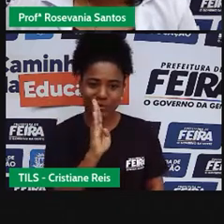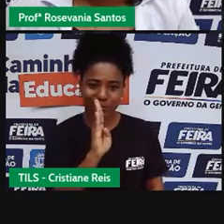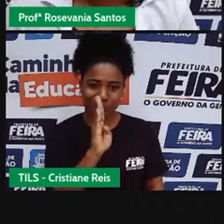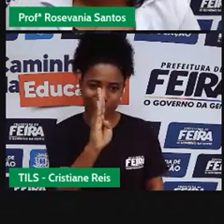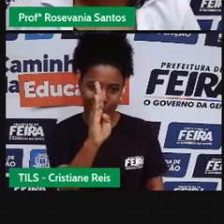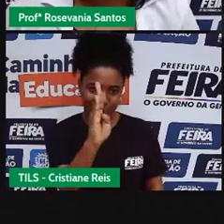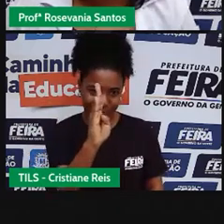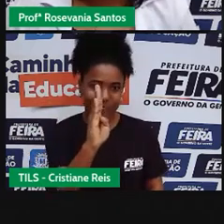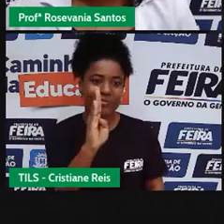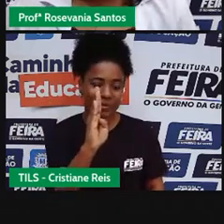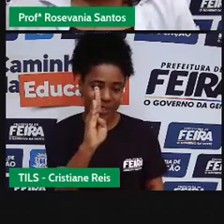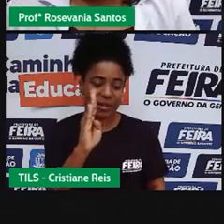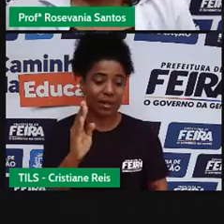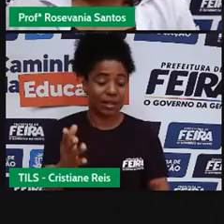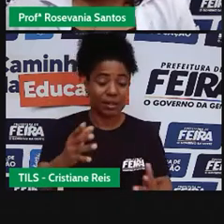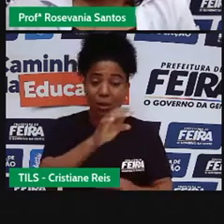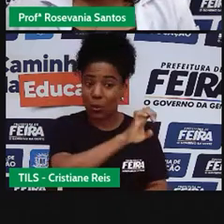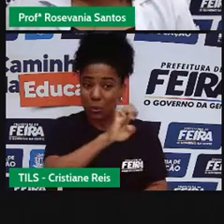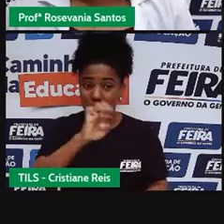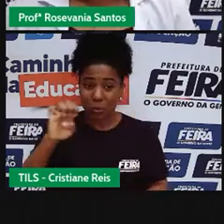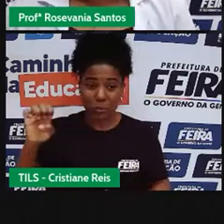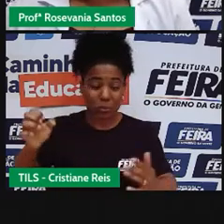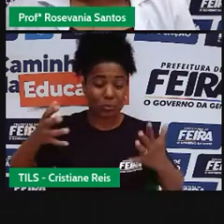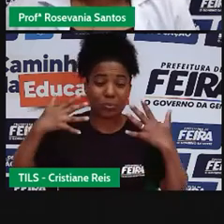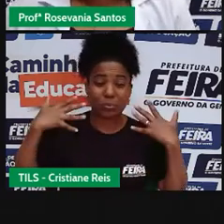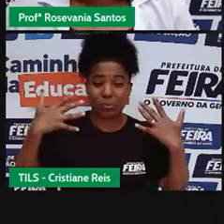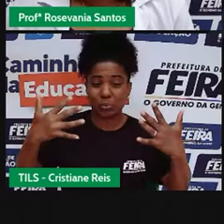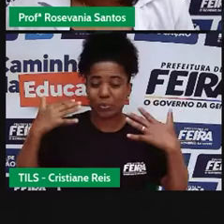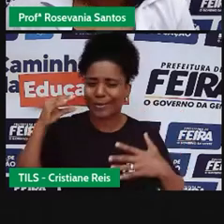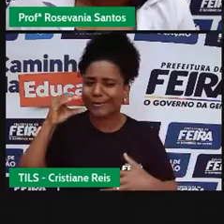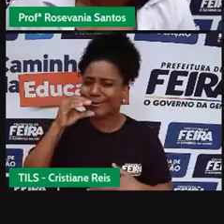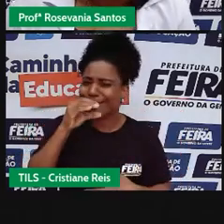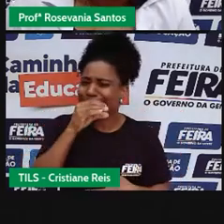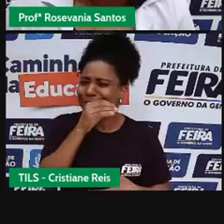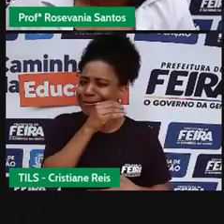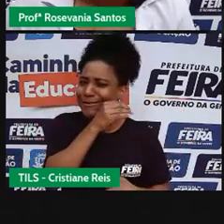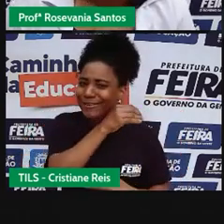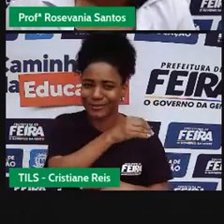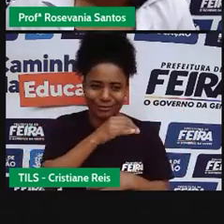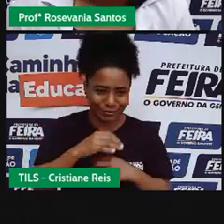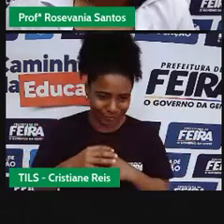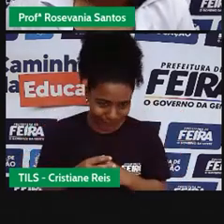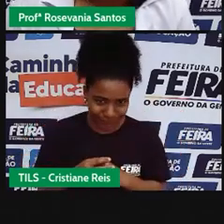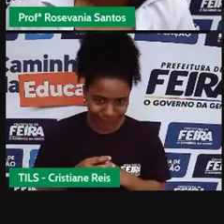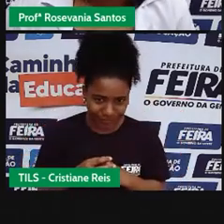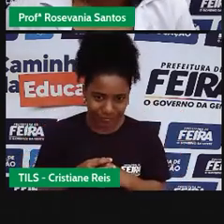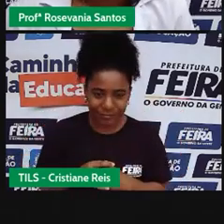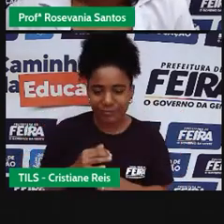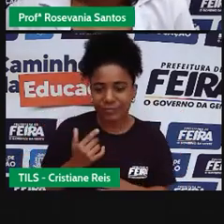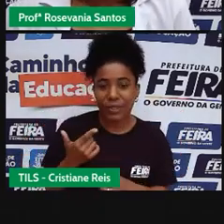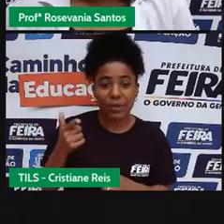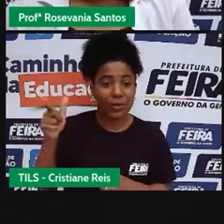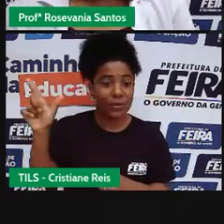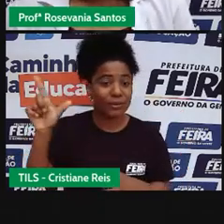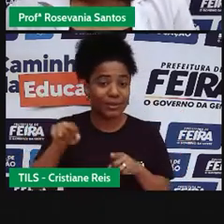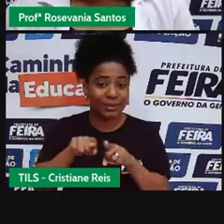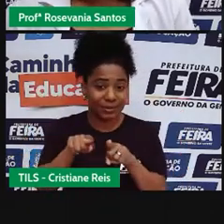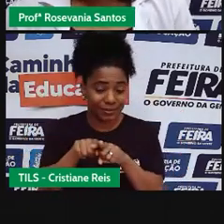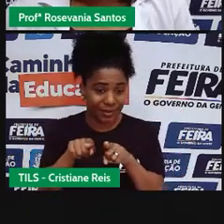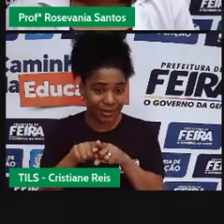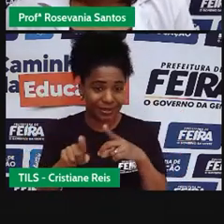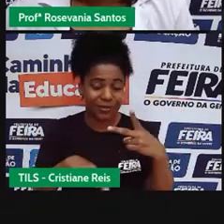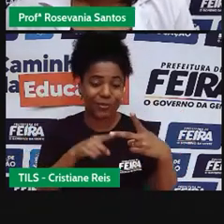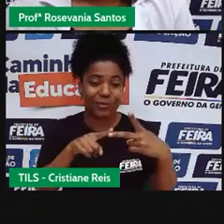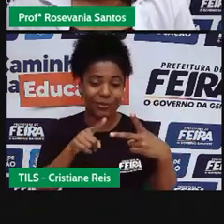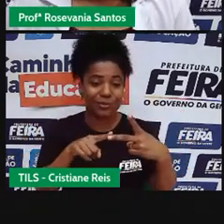muita incidência de sol aqui. E outra latitude importante para localizar, né, essa questão dos climas no Brasil é o Trópico